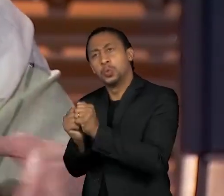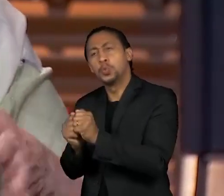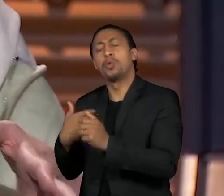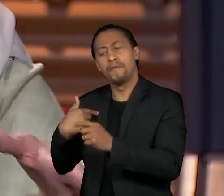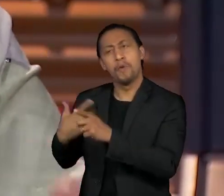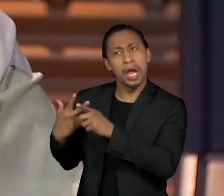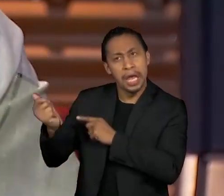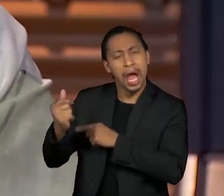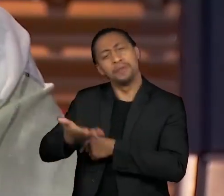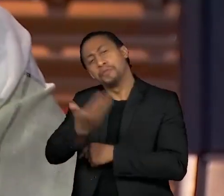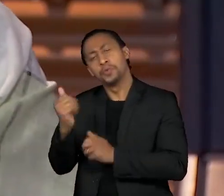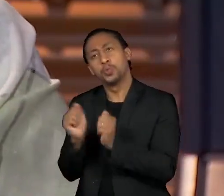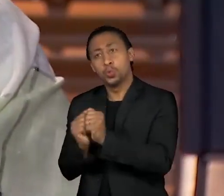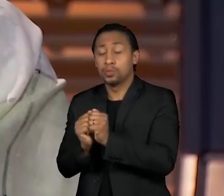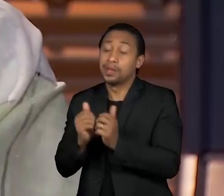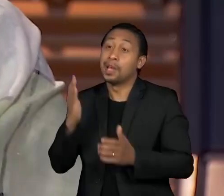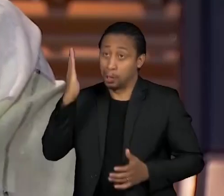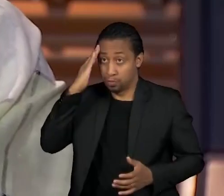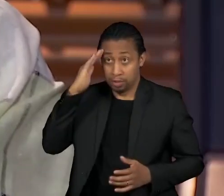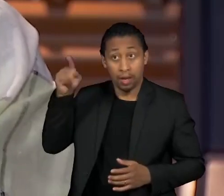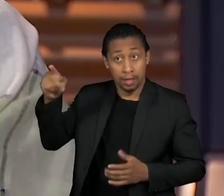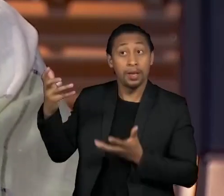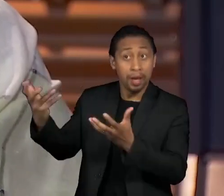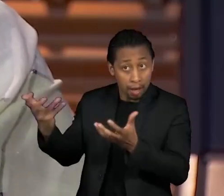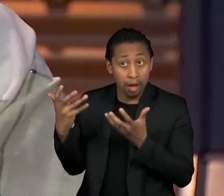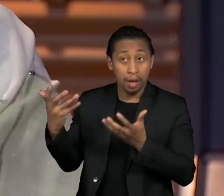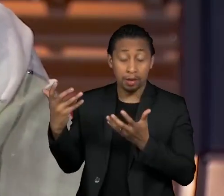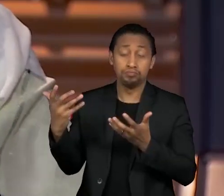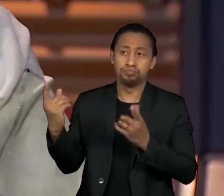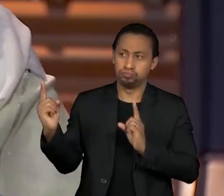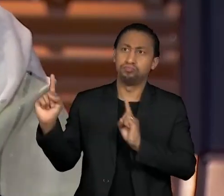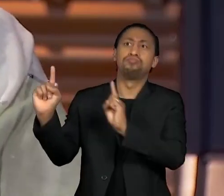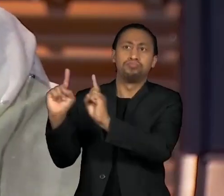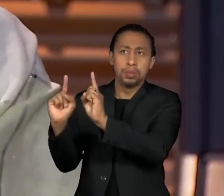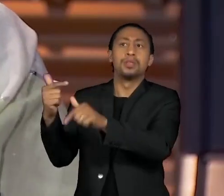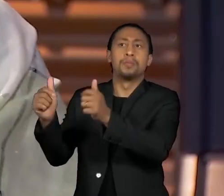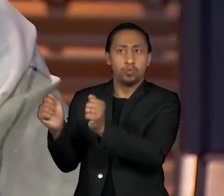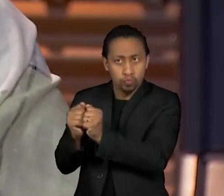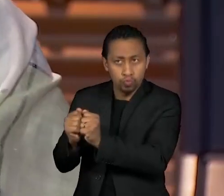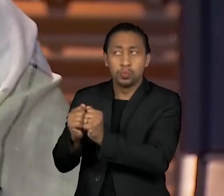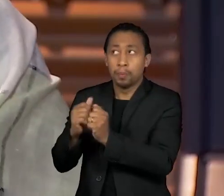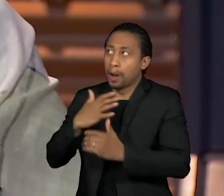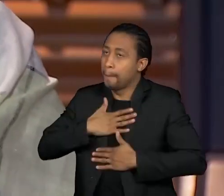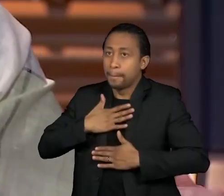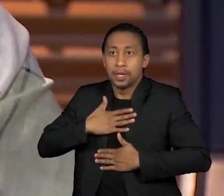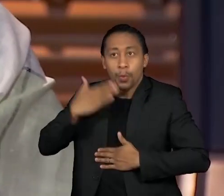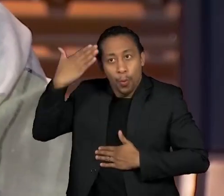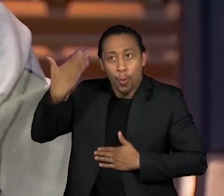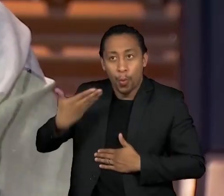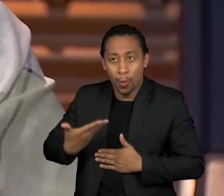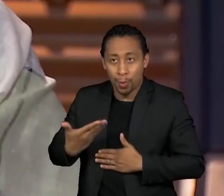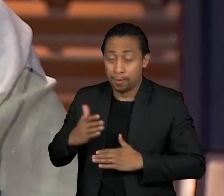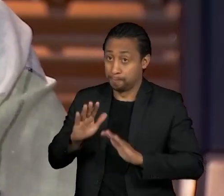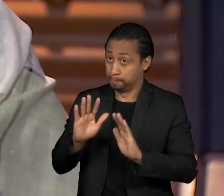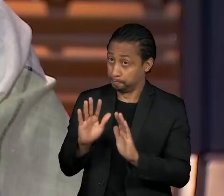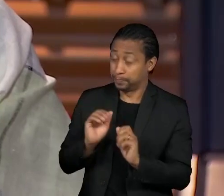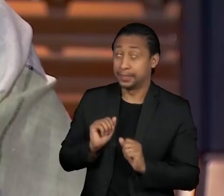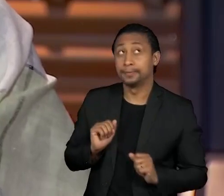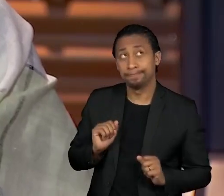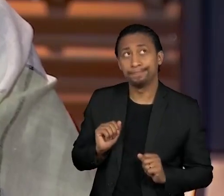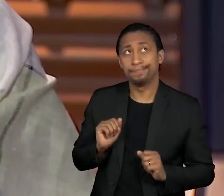sei que eu desejo dele que para mim seria uma honra sem dúvida ser uma honra mas eu acredito